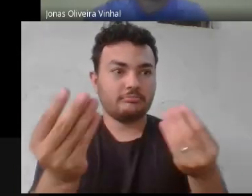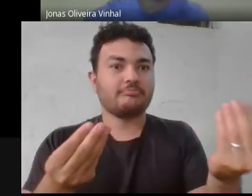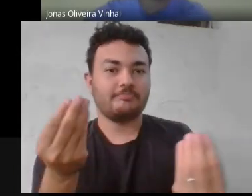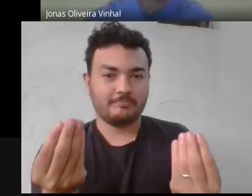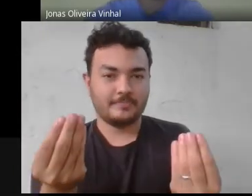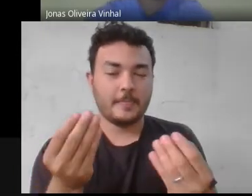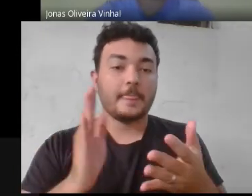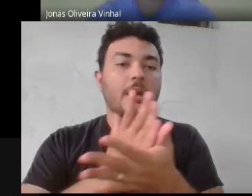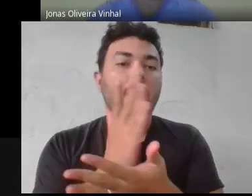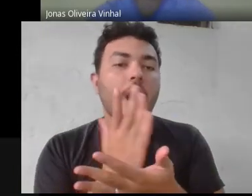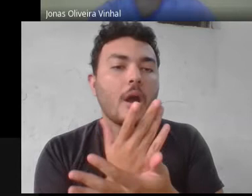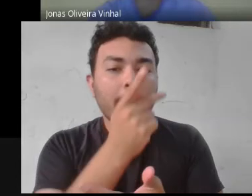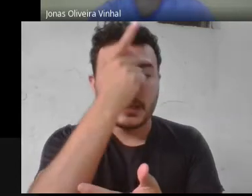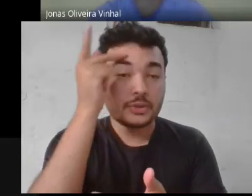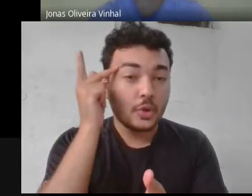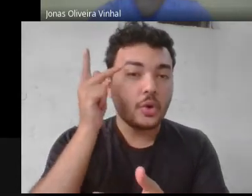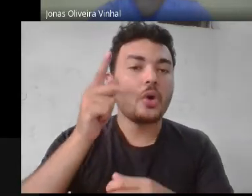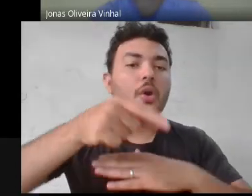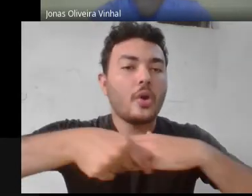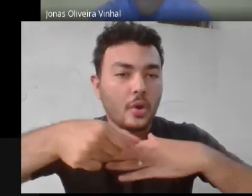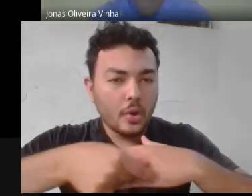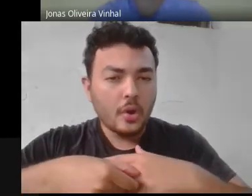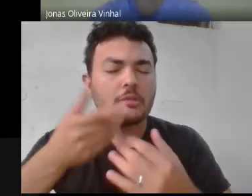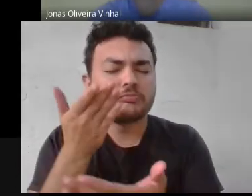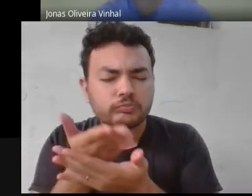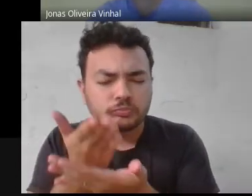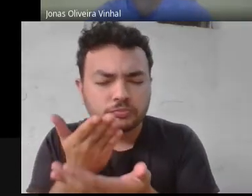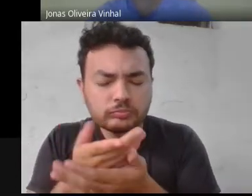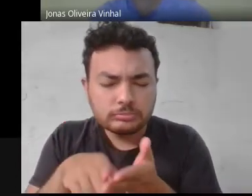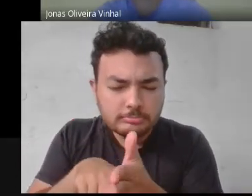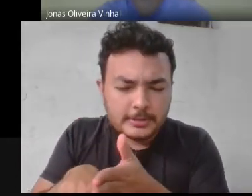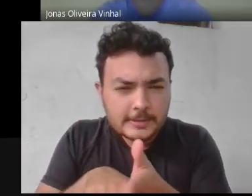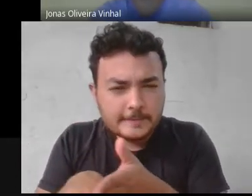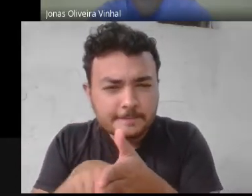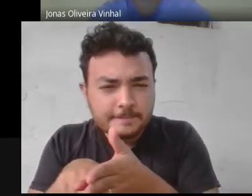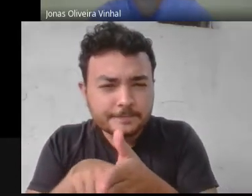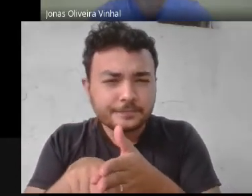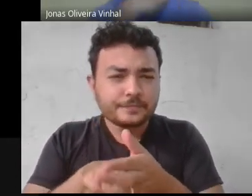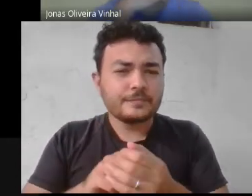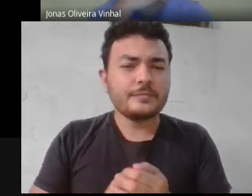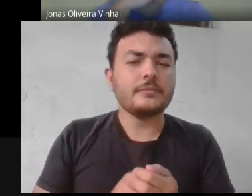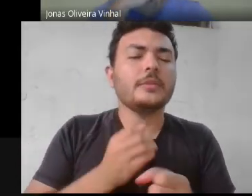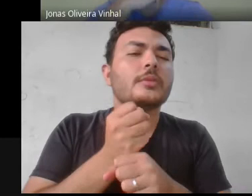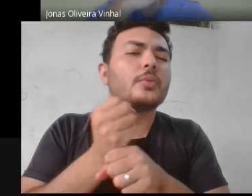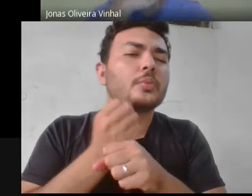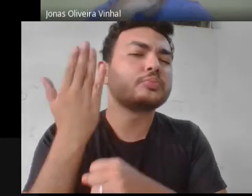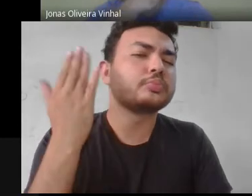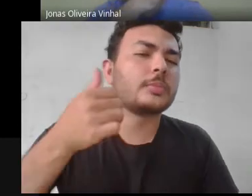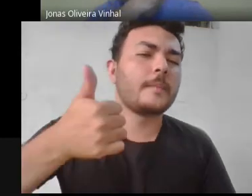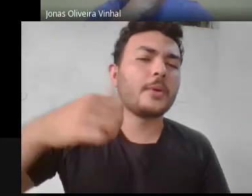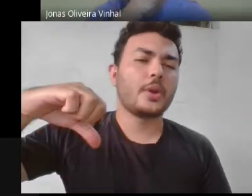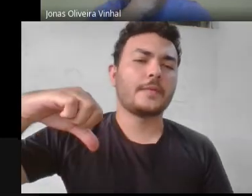a partir desse estudo da mecânica quântica, né, no início da década de 30,